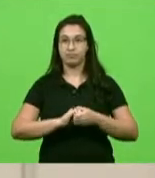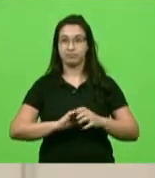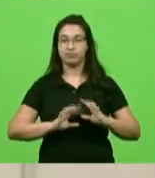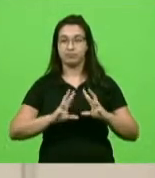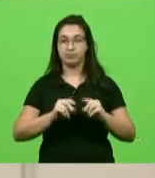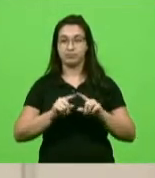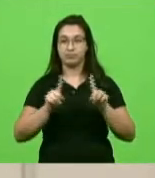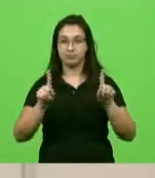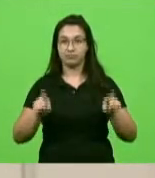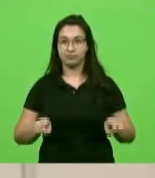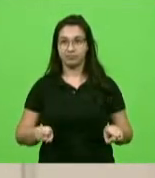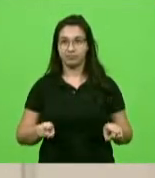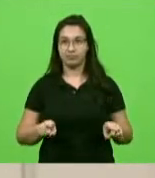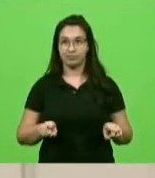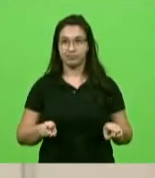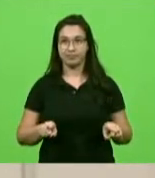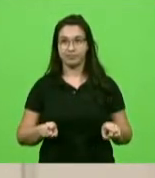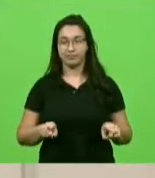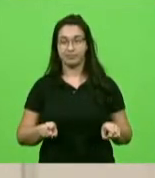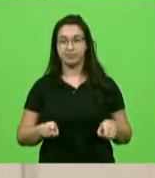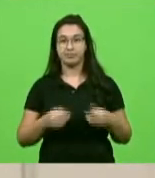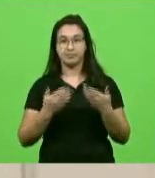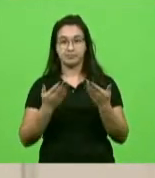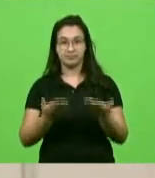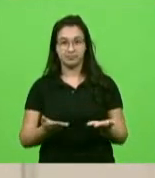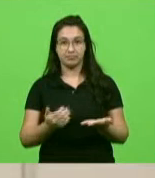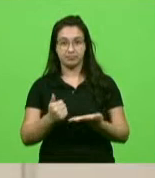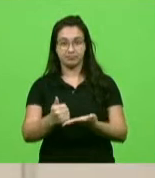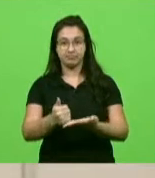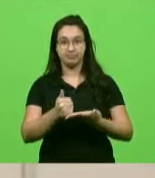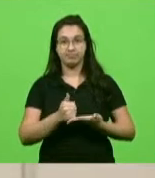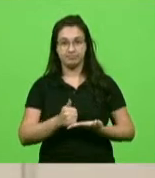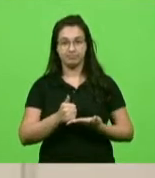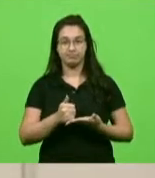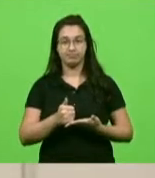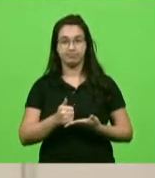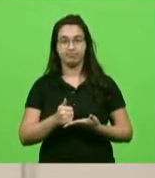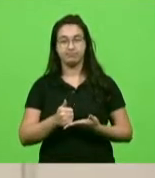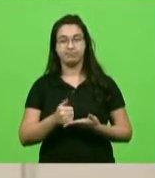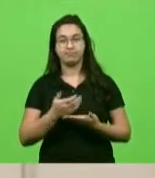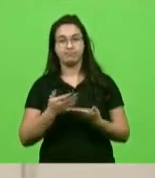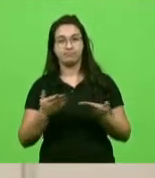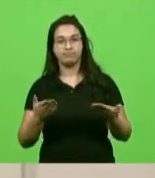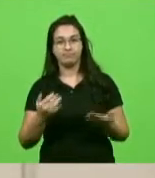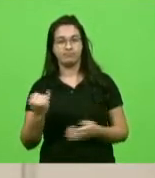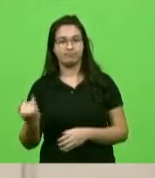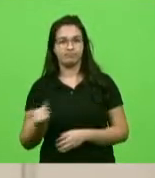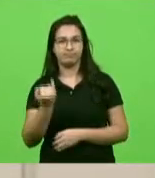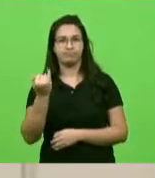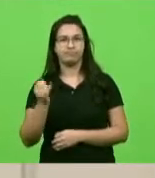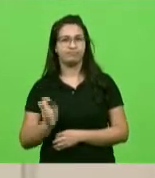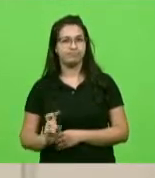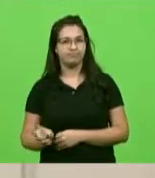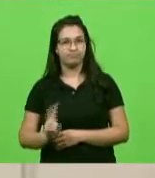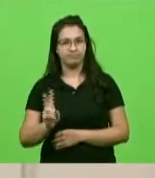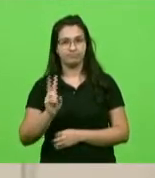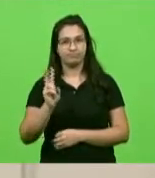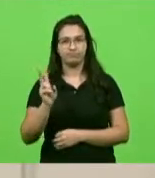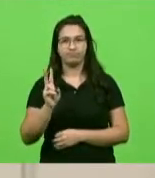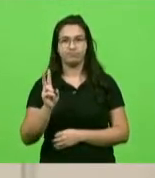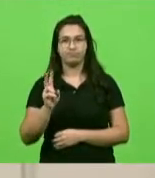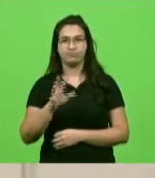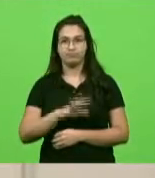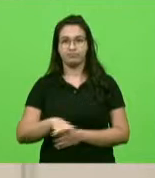os servidores que nos dão o apoio valioso e indispensável em